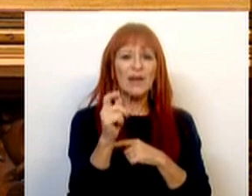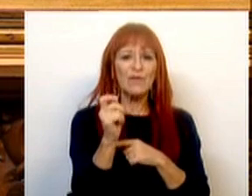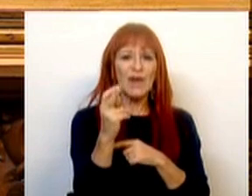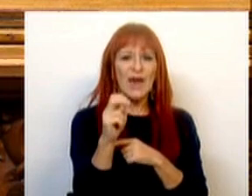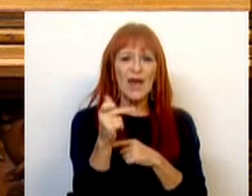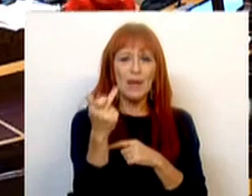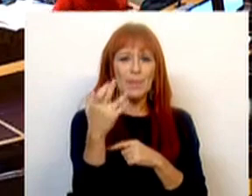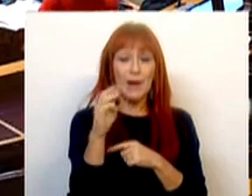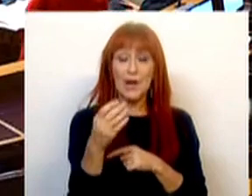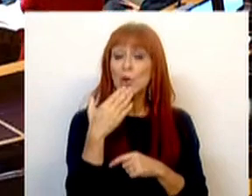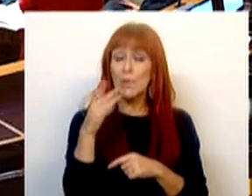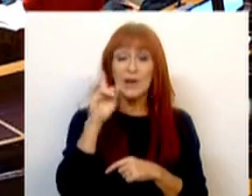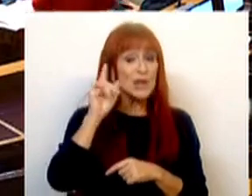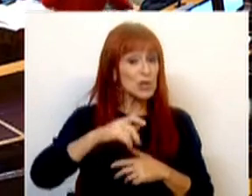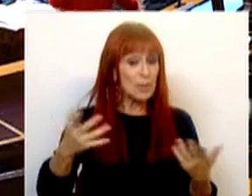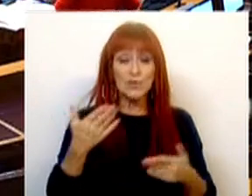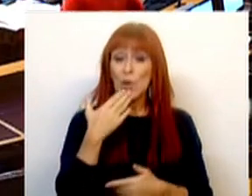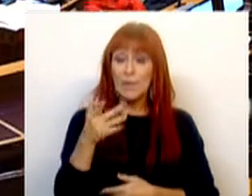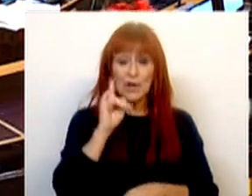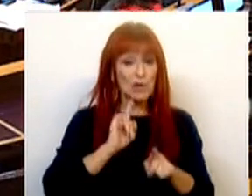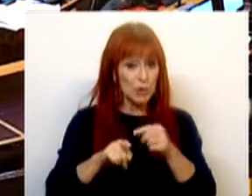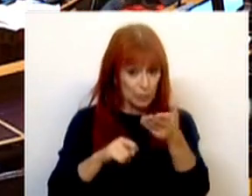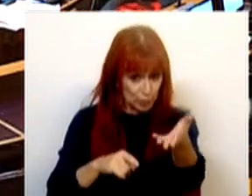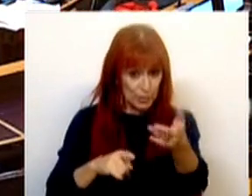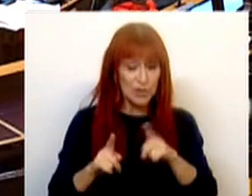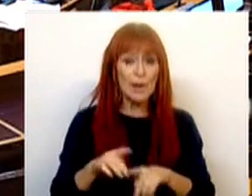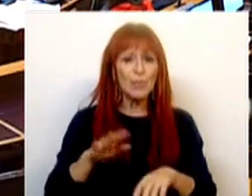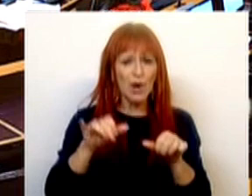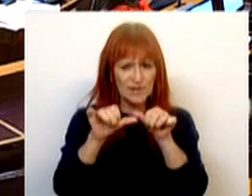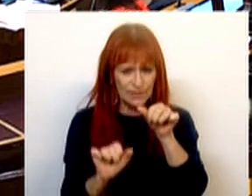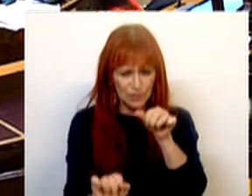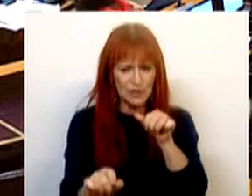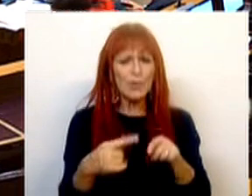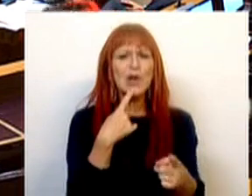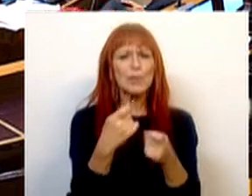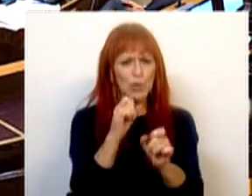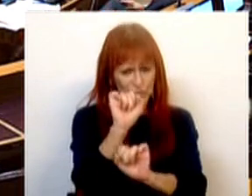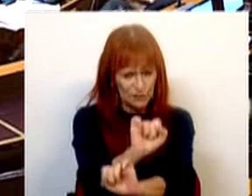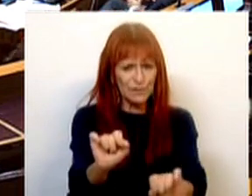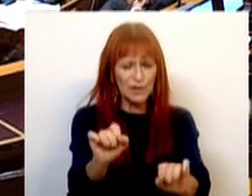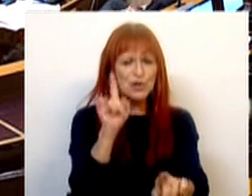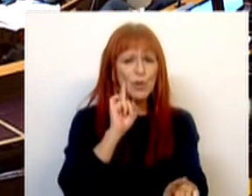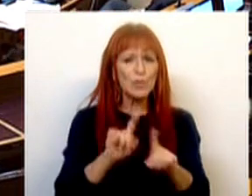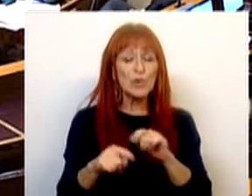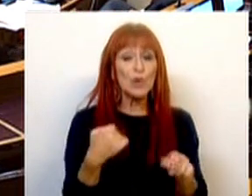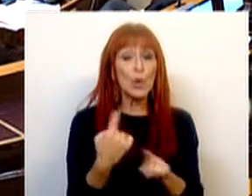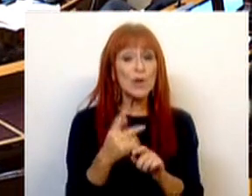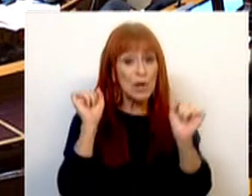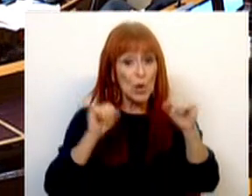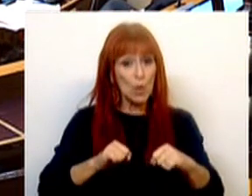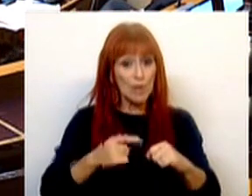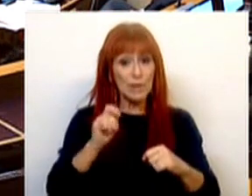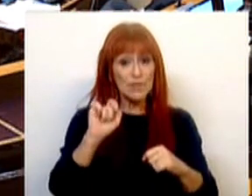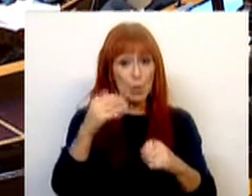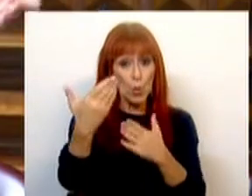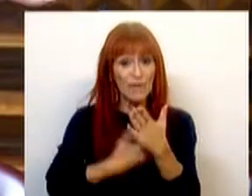Brás. Faça o favor. Muito obrigada, Sr. Presidente. Muito obrigada, Sra. Deputada, pela sua intervenção e pelas suas questões. Sra. Deputada, com uma coisa concordamos, o E-Fatura